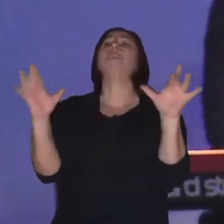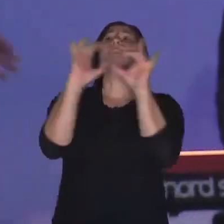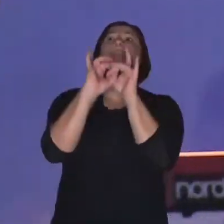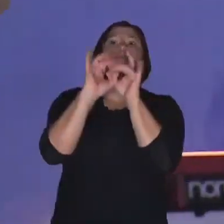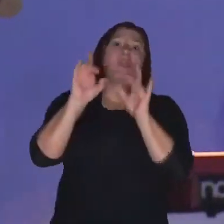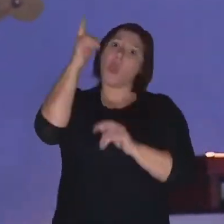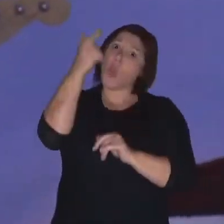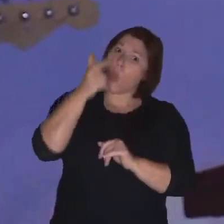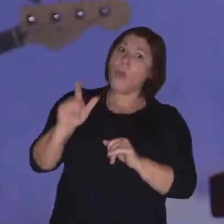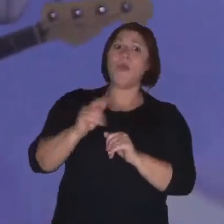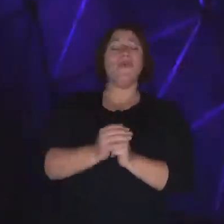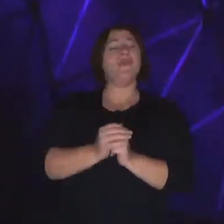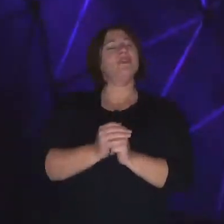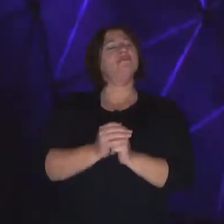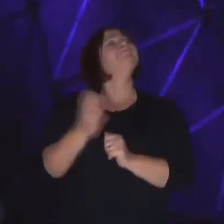Volta para Jesus hoje.